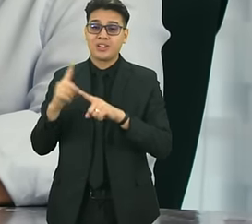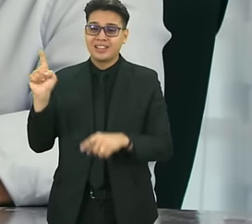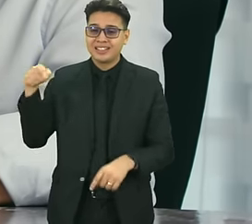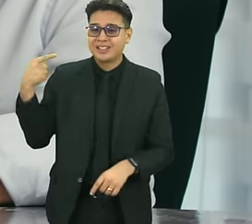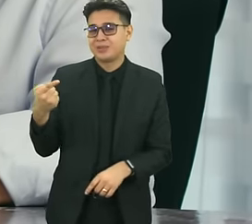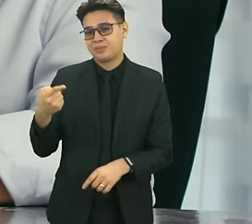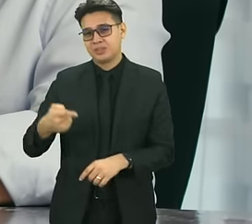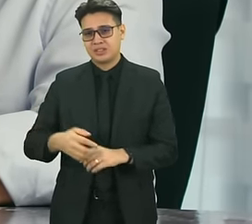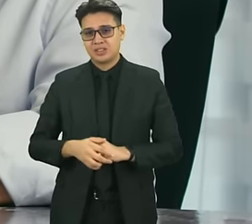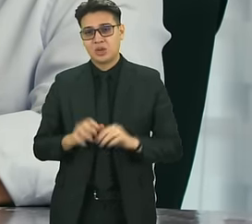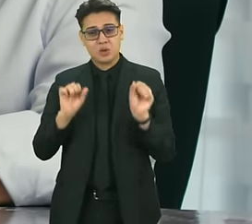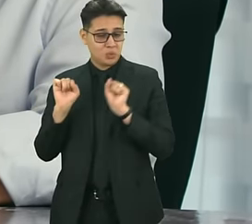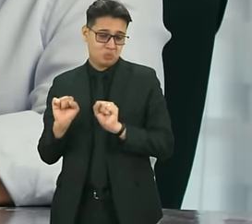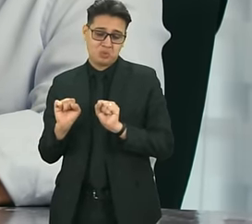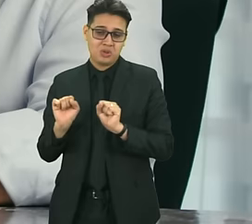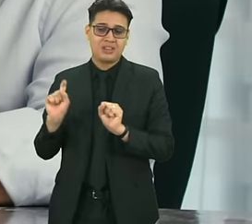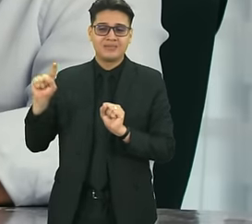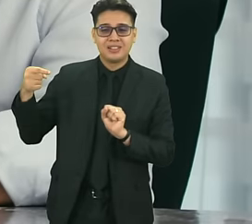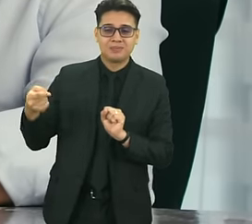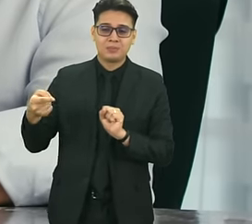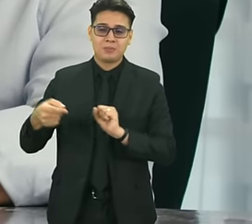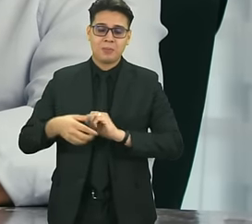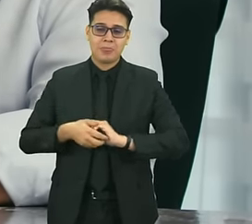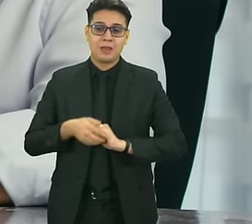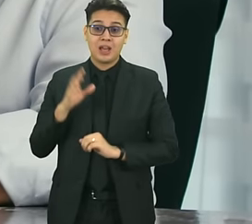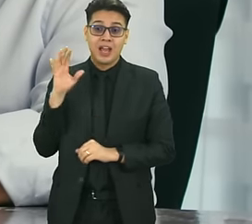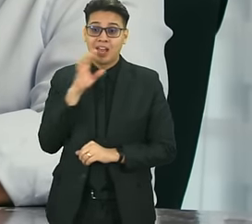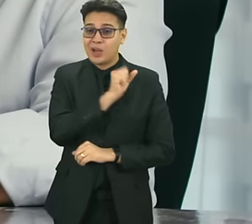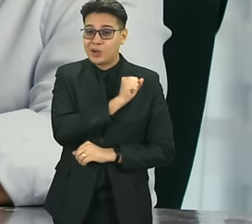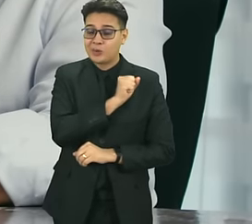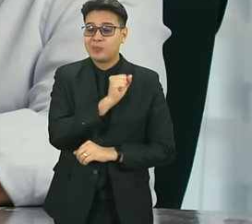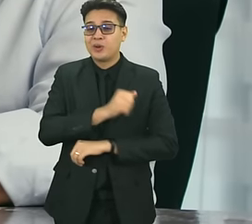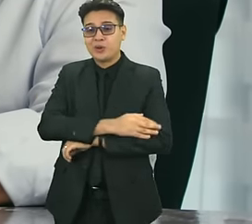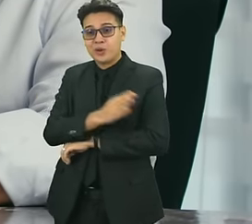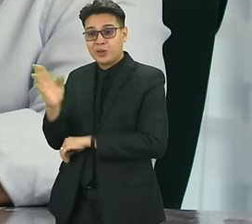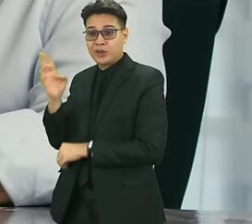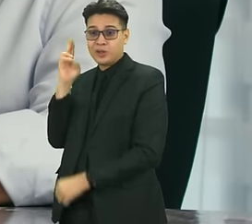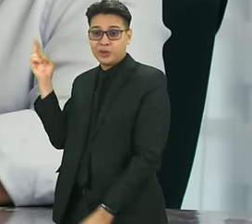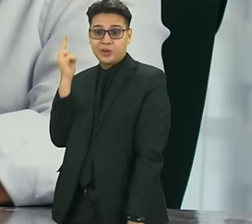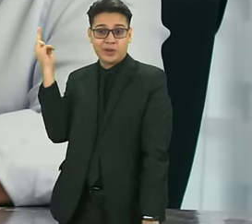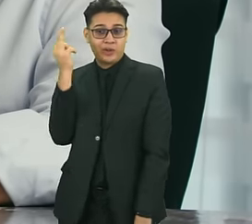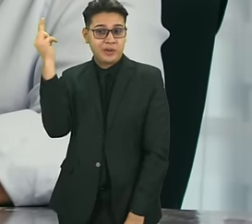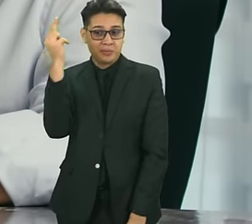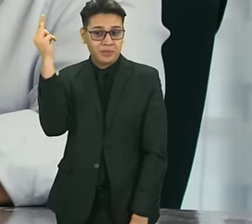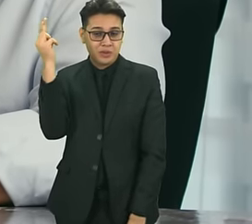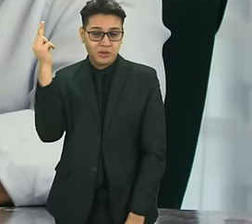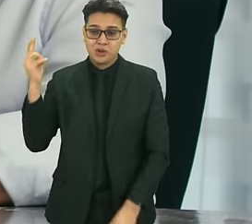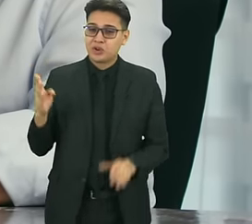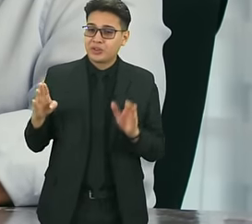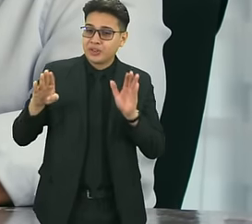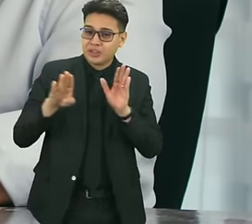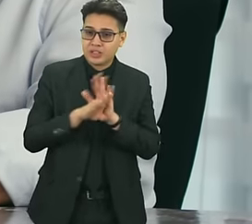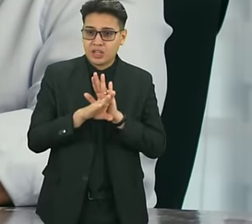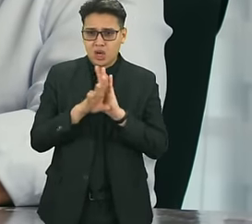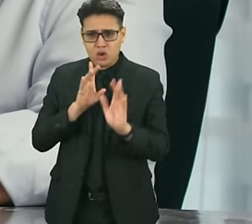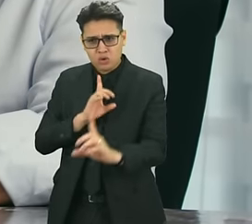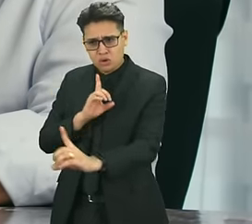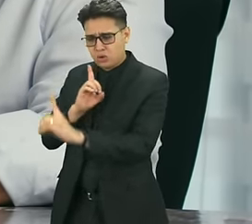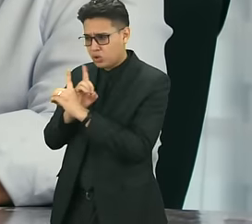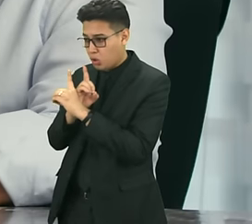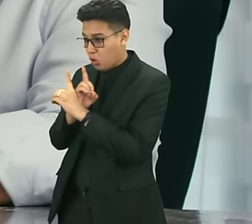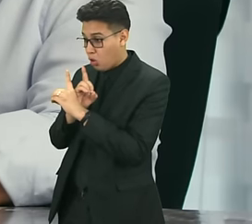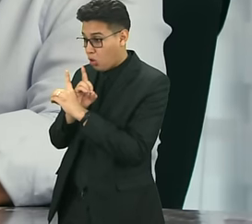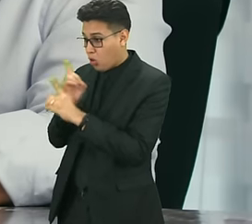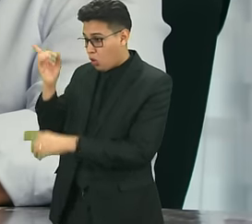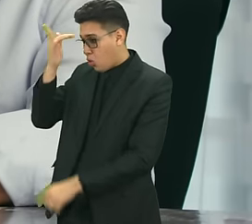né, quando pudesse. Fui imediatamente para a sala de emergência. Chegando na sala de emergência, encontrei um paciente extremamente